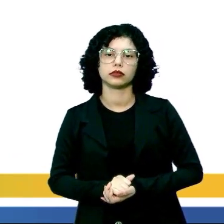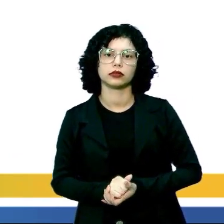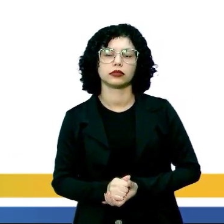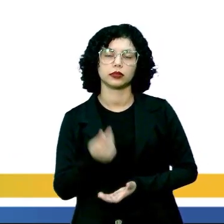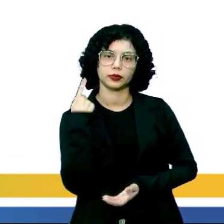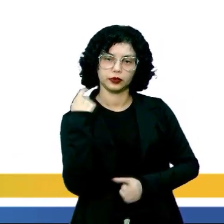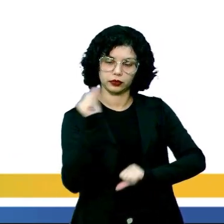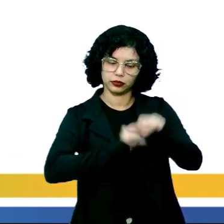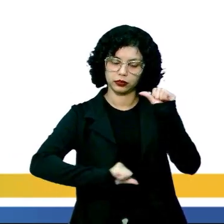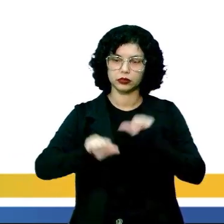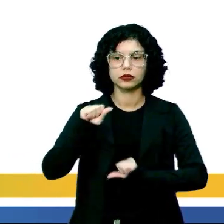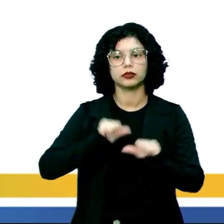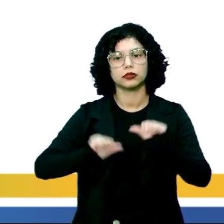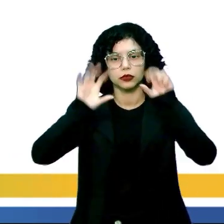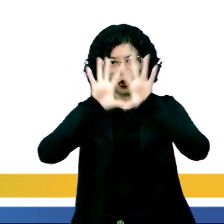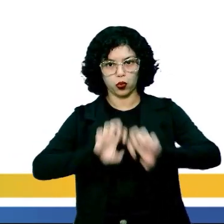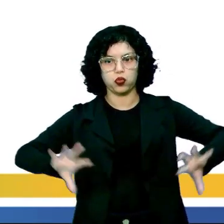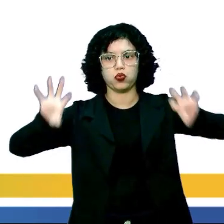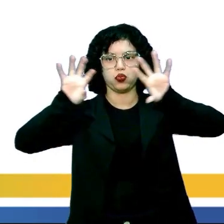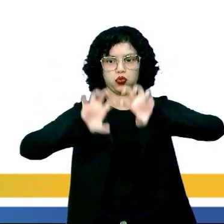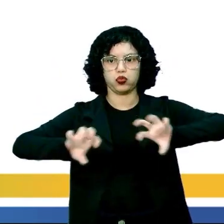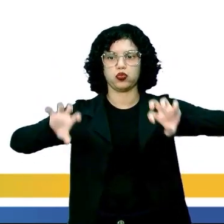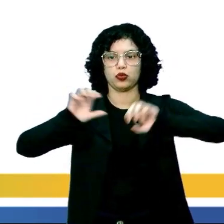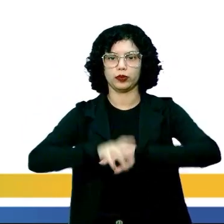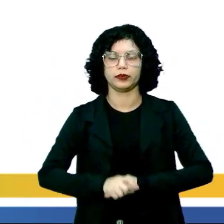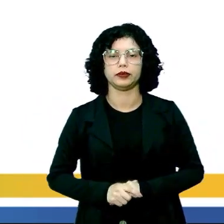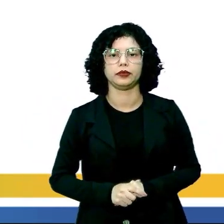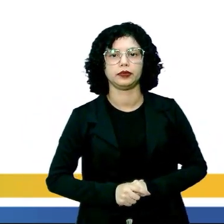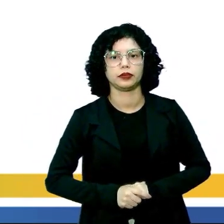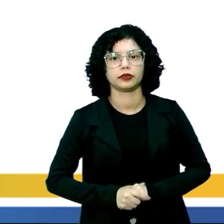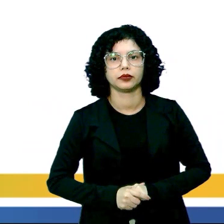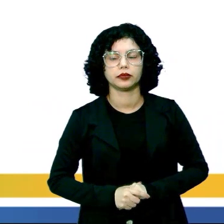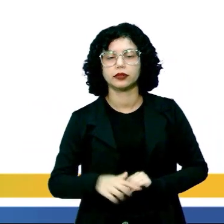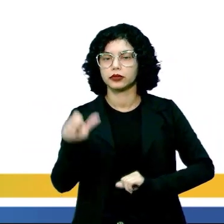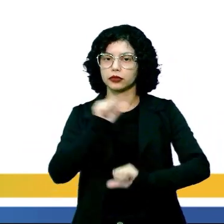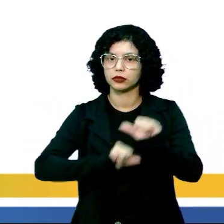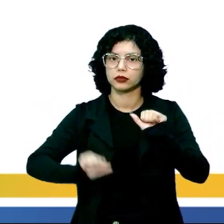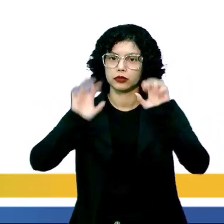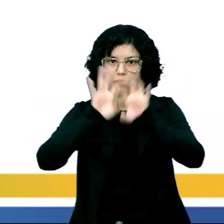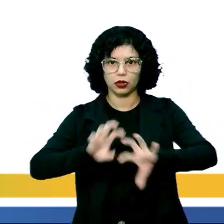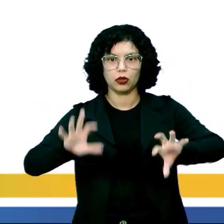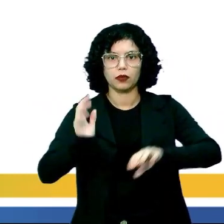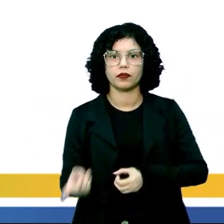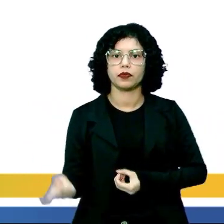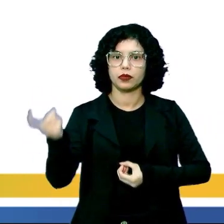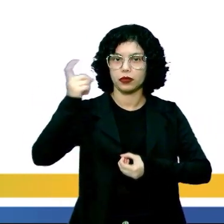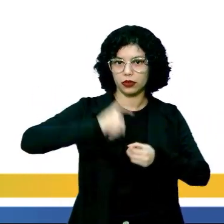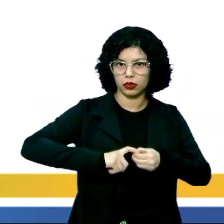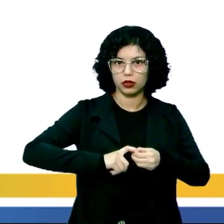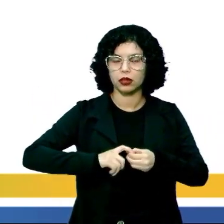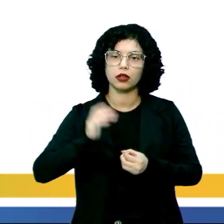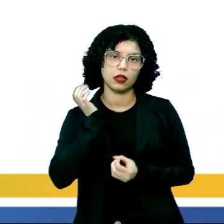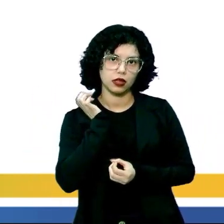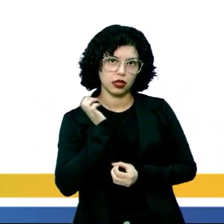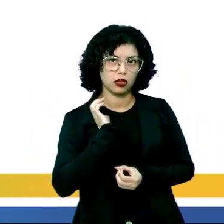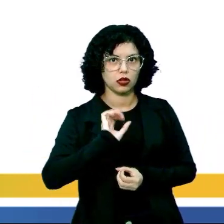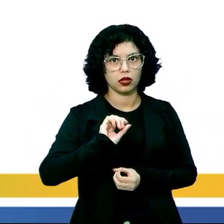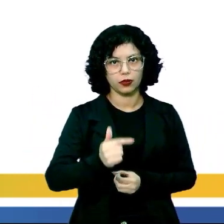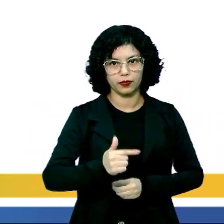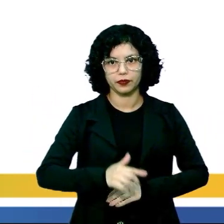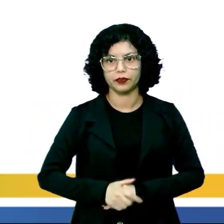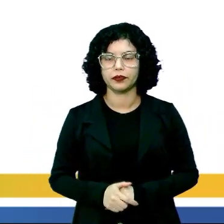no pulmão acontecem as trocas gasosas, tá? E essas trocas gasosas, o coração volta rico em